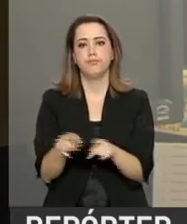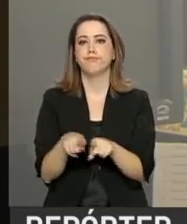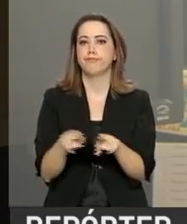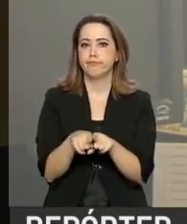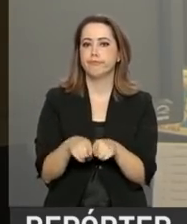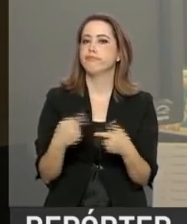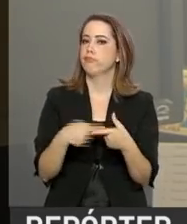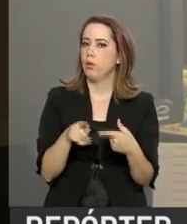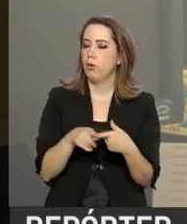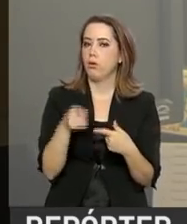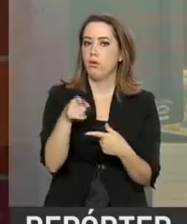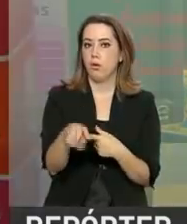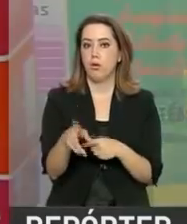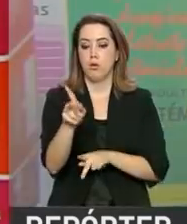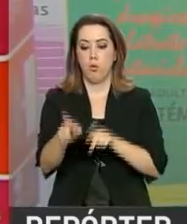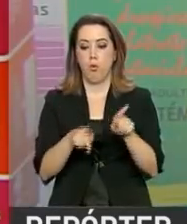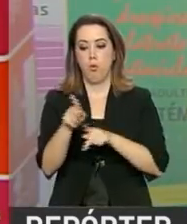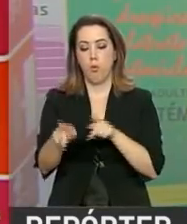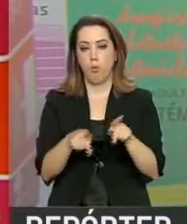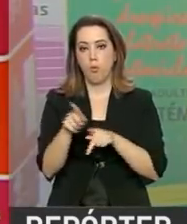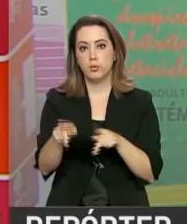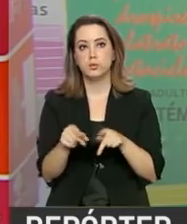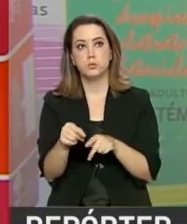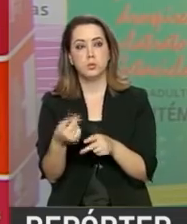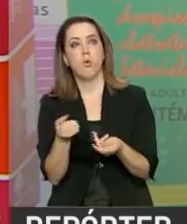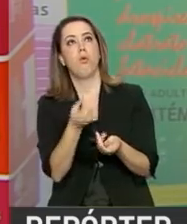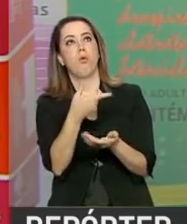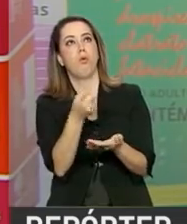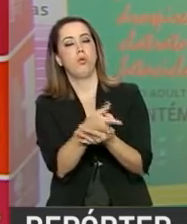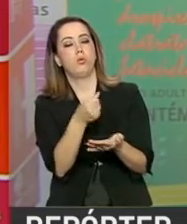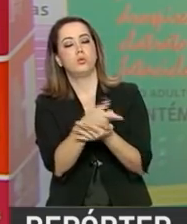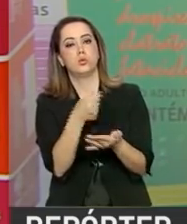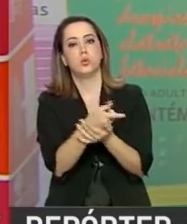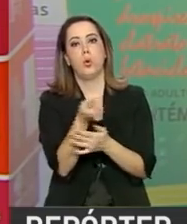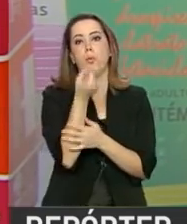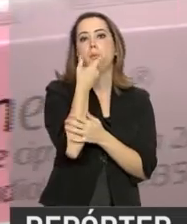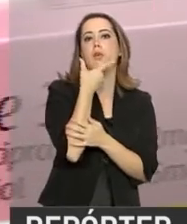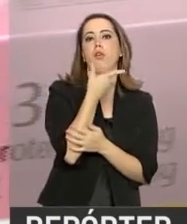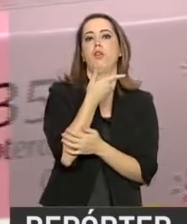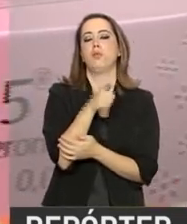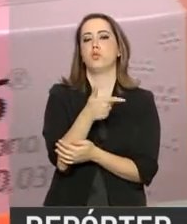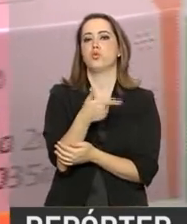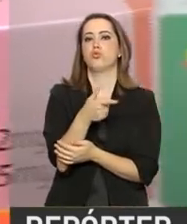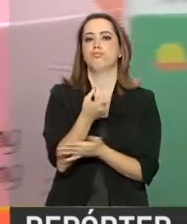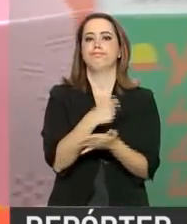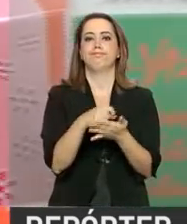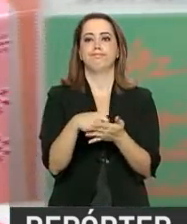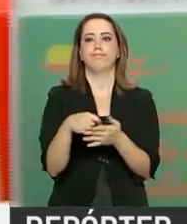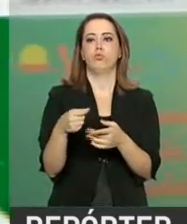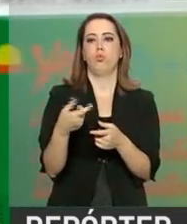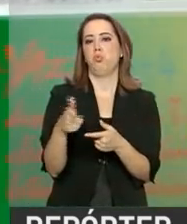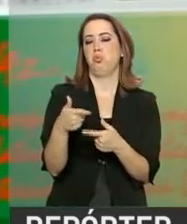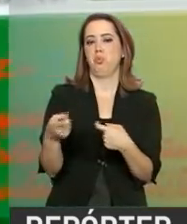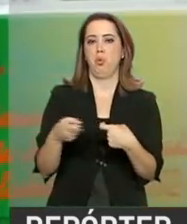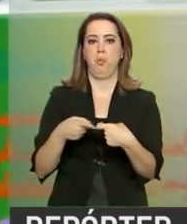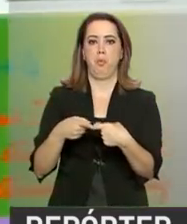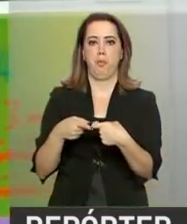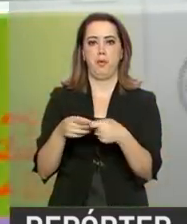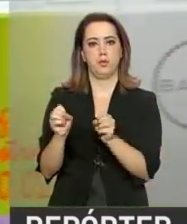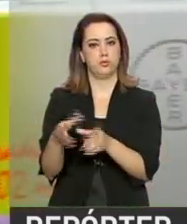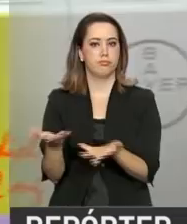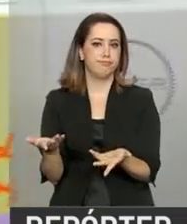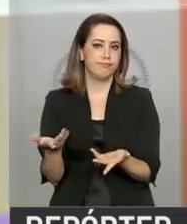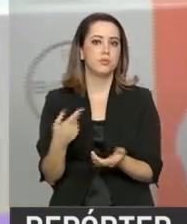porque muitas vezes você escuta dizer que o medicamento foi adequado para uma amiga e você acaba utilizando também então a